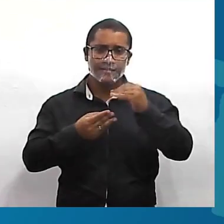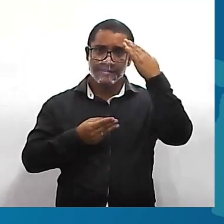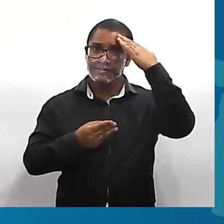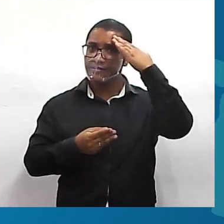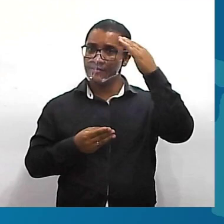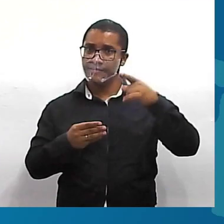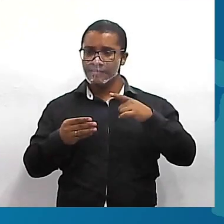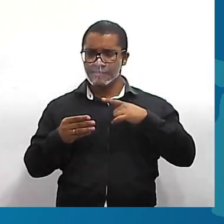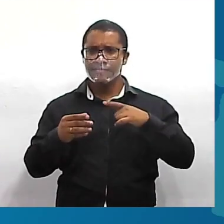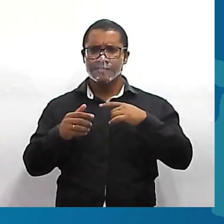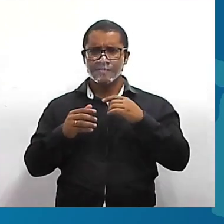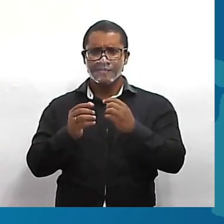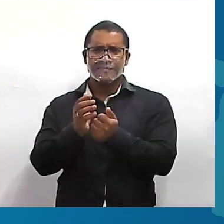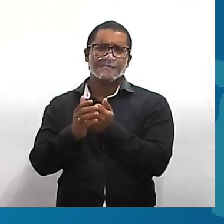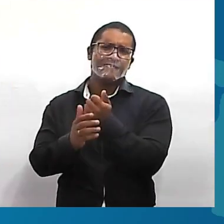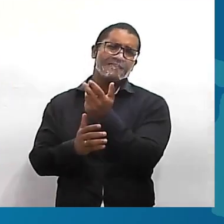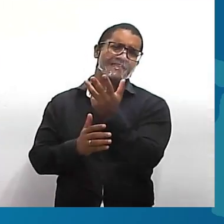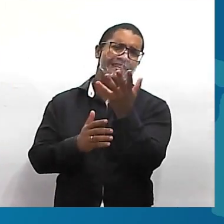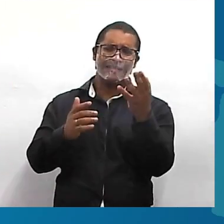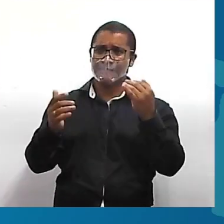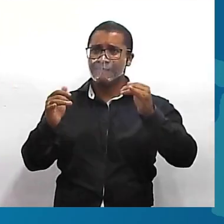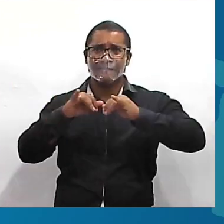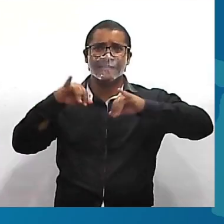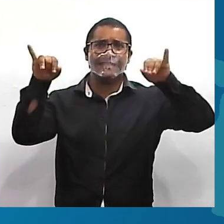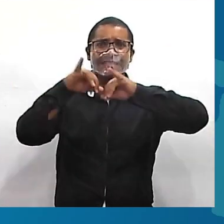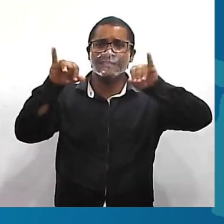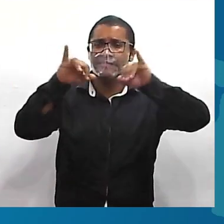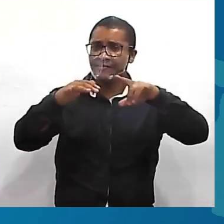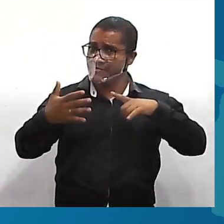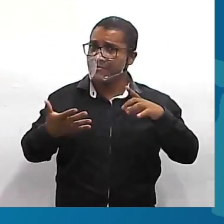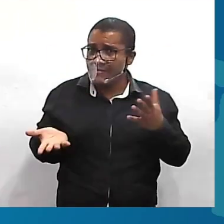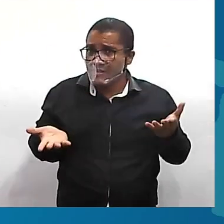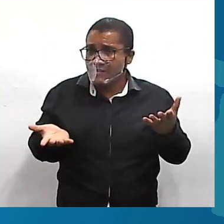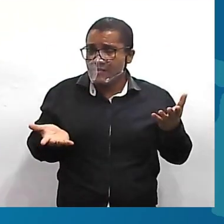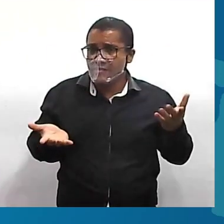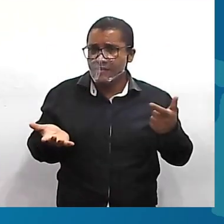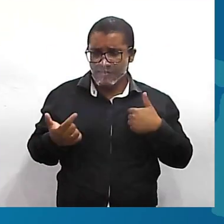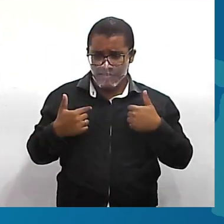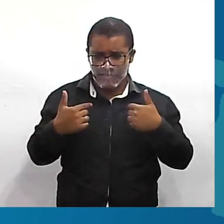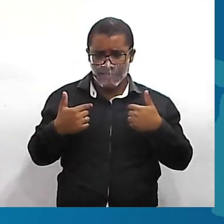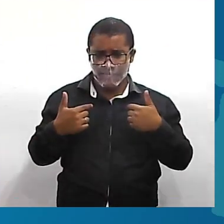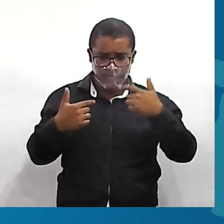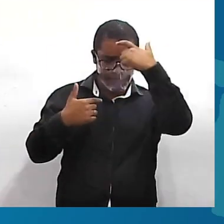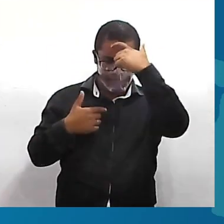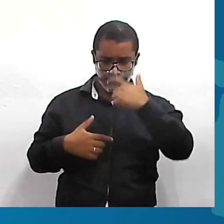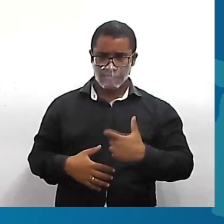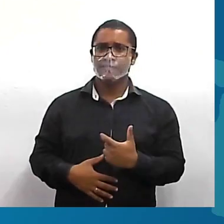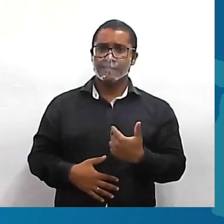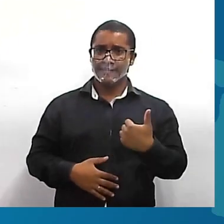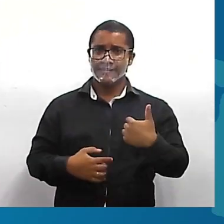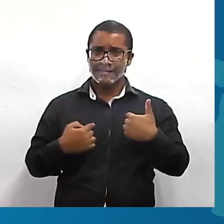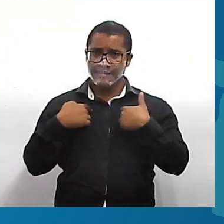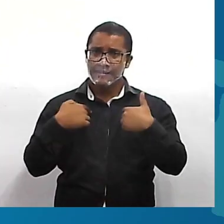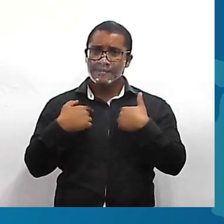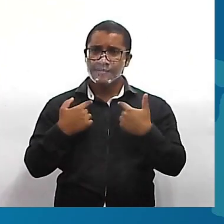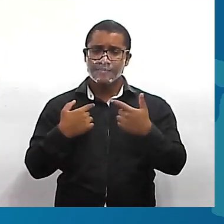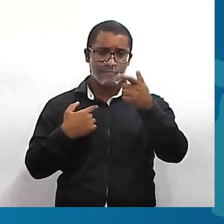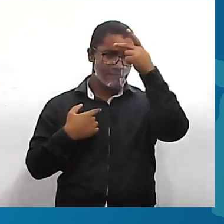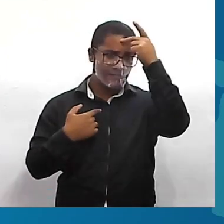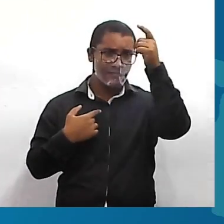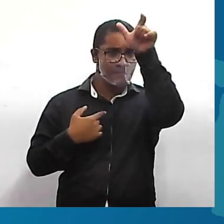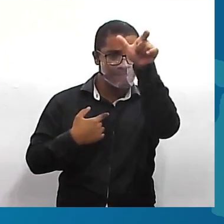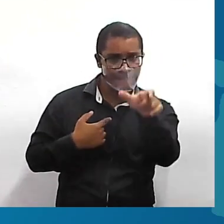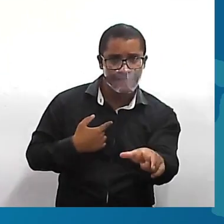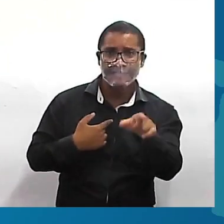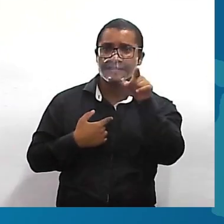uma imensidão de informações disponíveis, cabe, de fato, ao sujeito, cabe ao indivíduo ir buscar